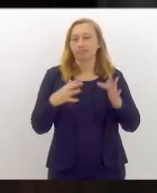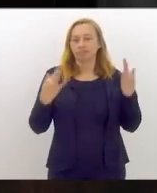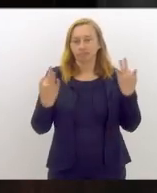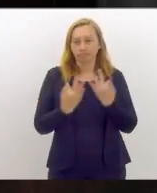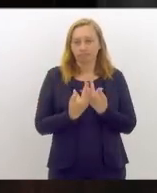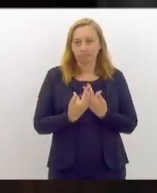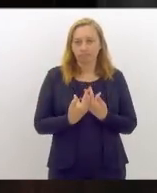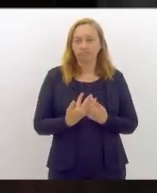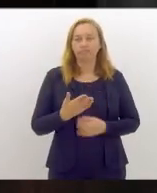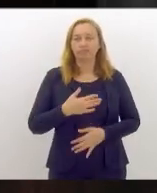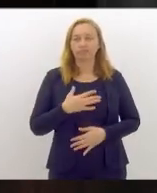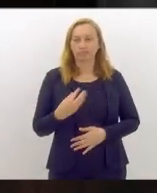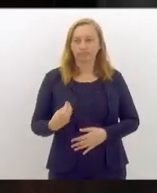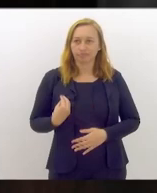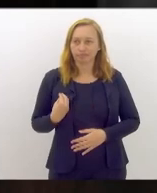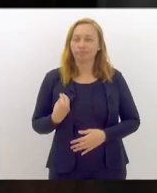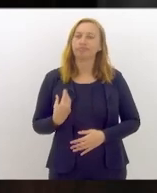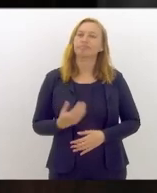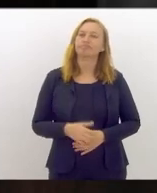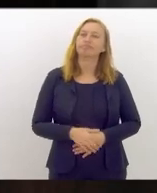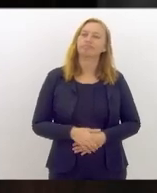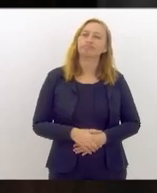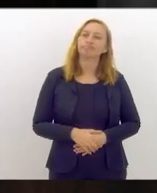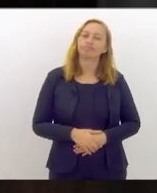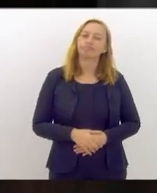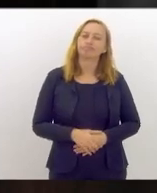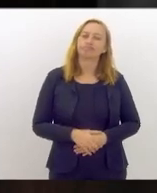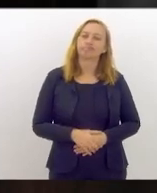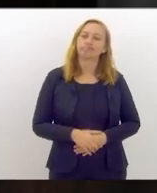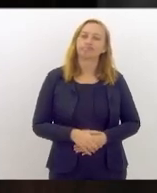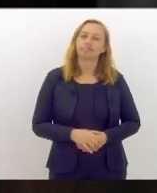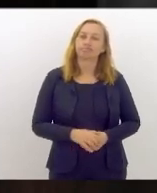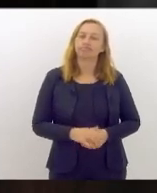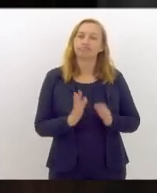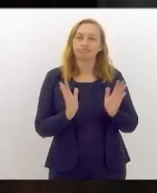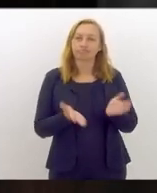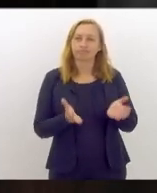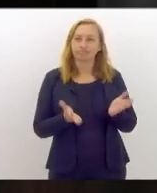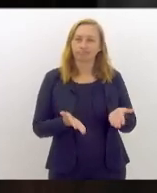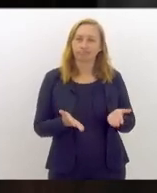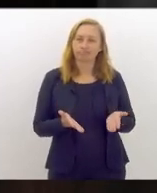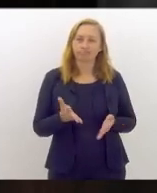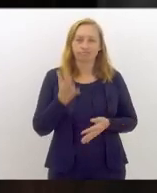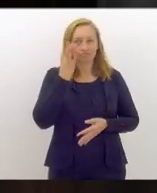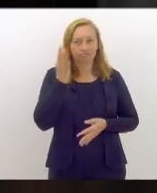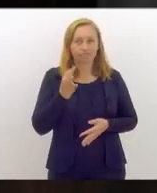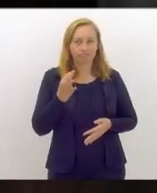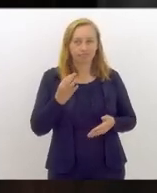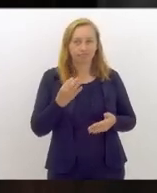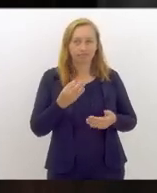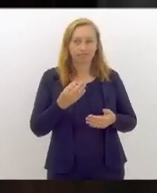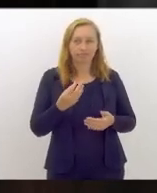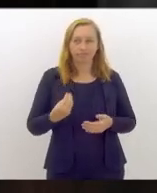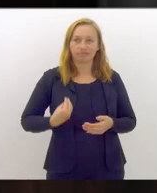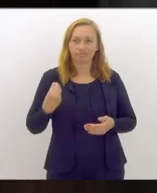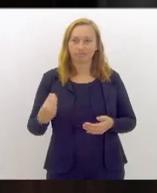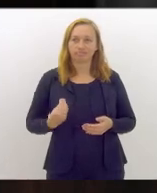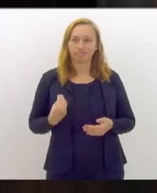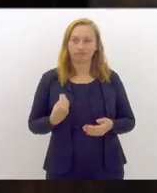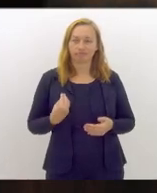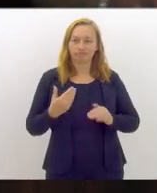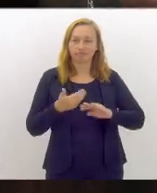faz parte da minha vida e assim hoje eu não sei viver sem você um